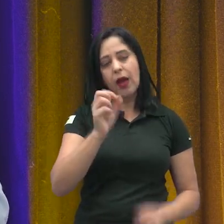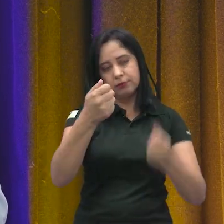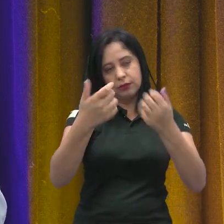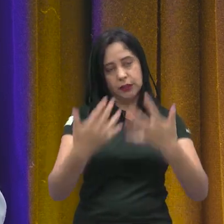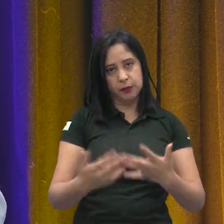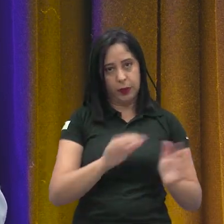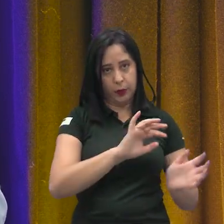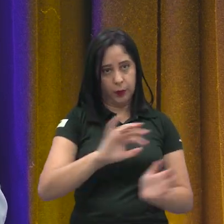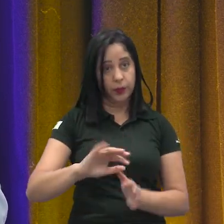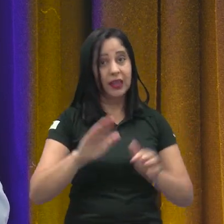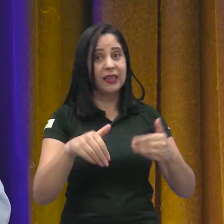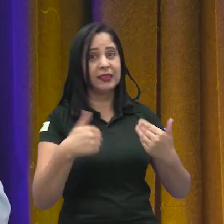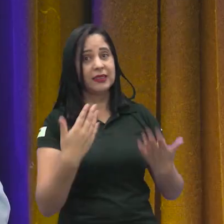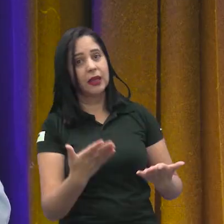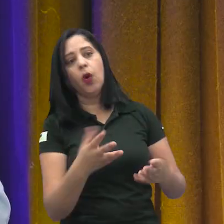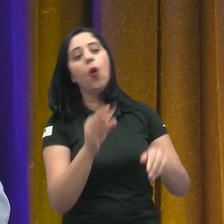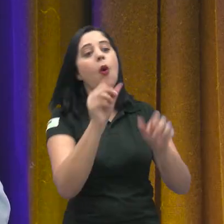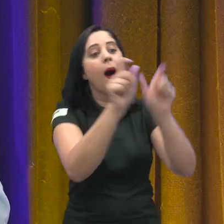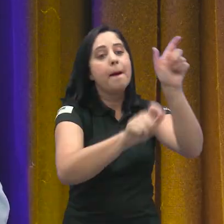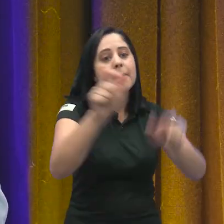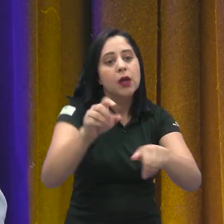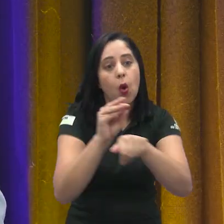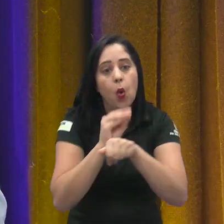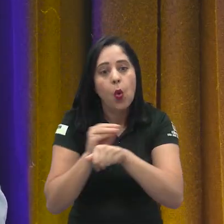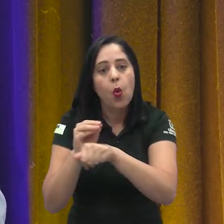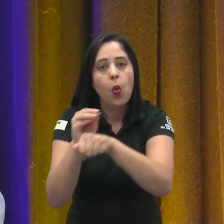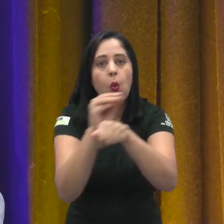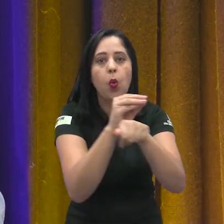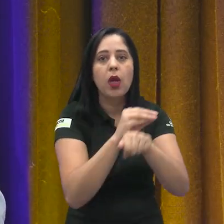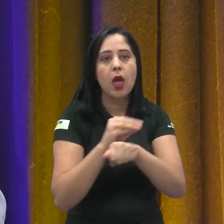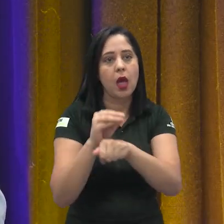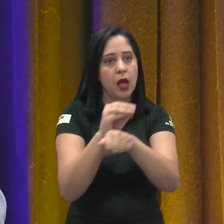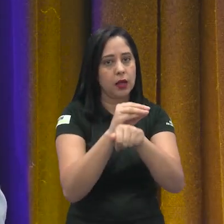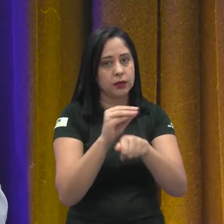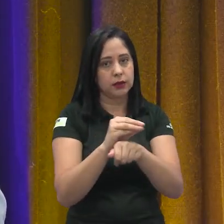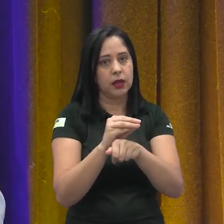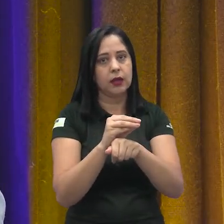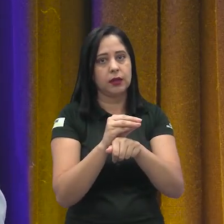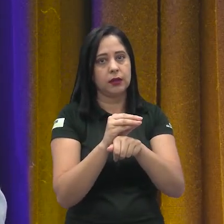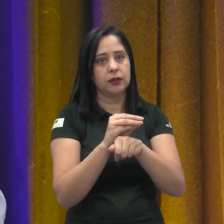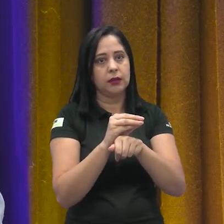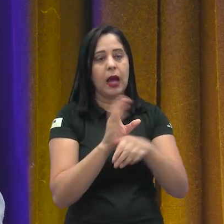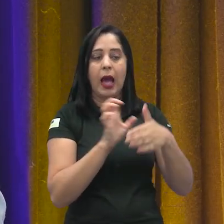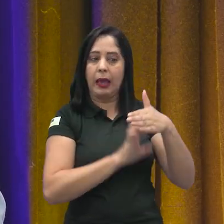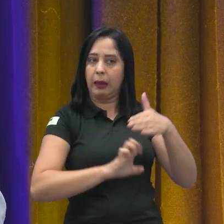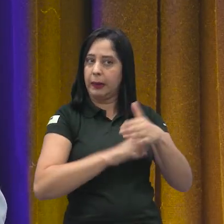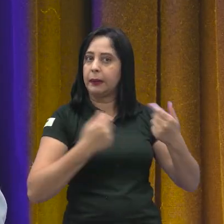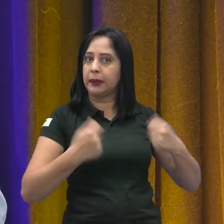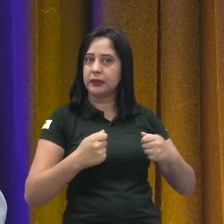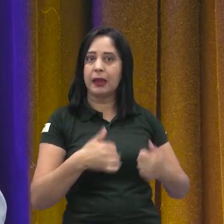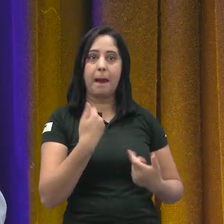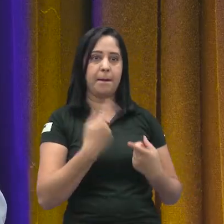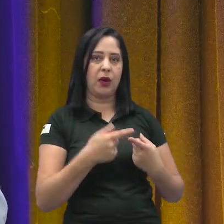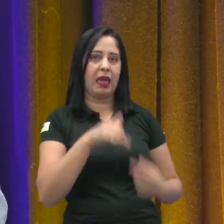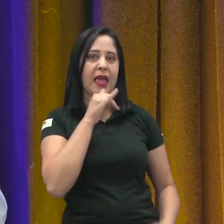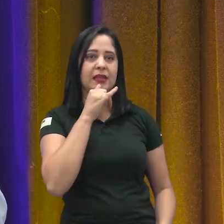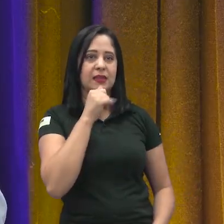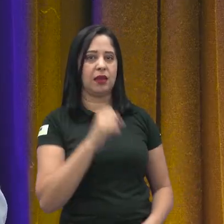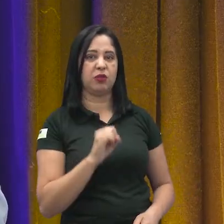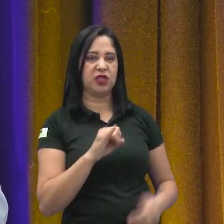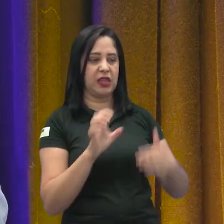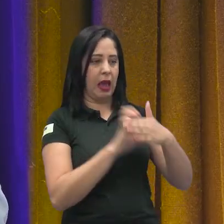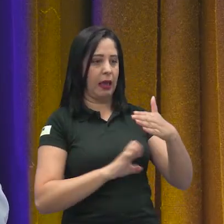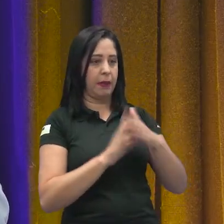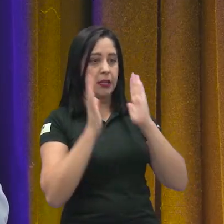no front, o cuidar das pessoas faz parte do processo de construção de uma empresa. Porque quando a gente olha simplesmente uma máquina,